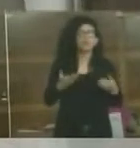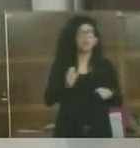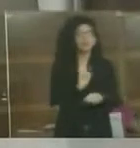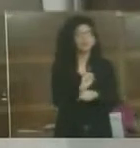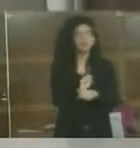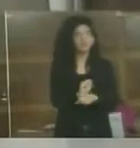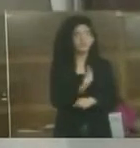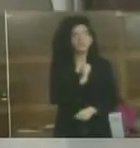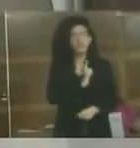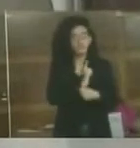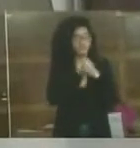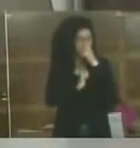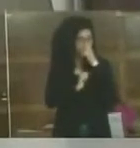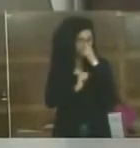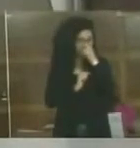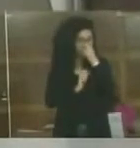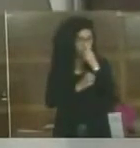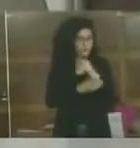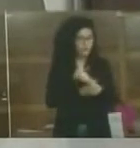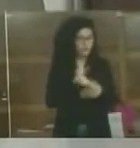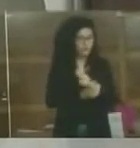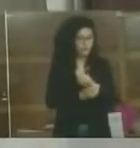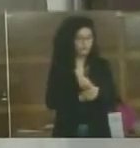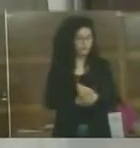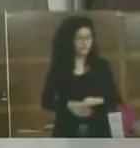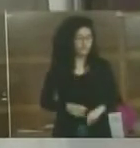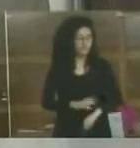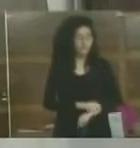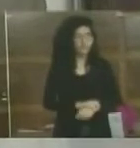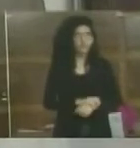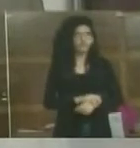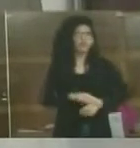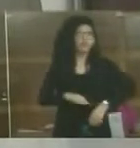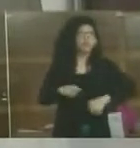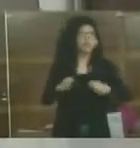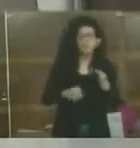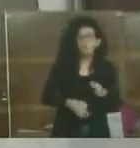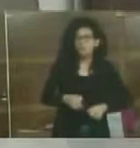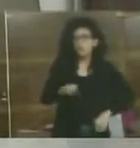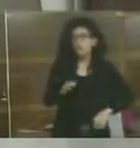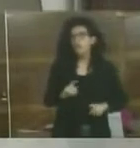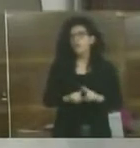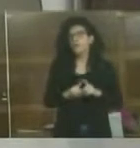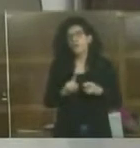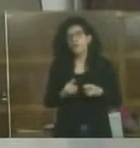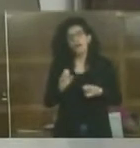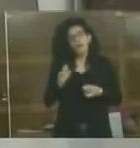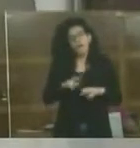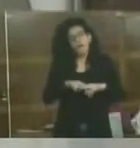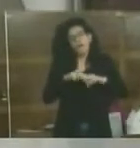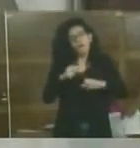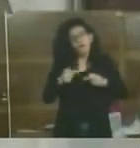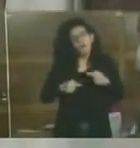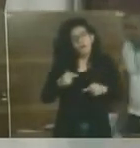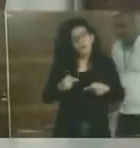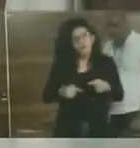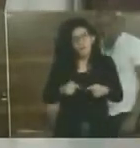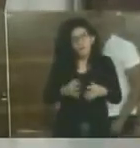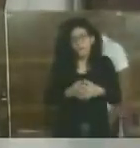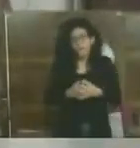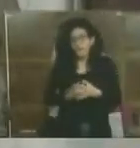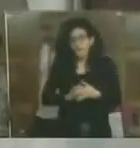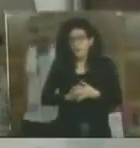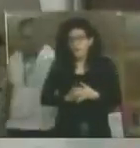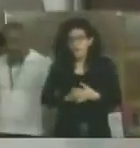tem um imbróglio. Tem um imbróglio jurídico? Tem. Mas ali é mais posição política do que jurídica.